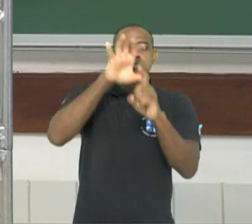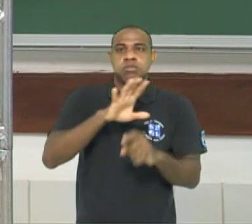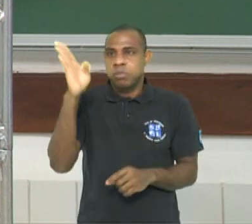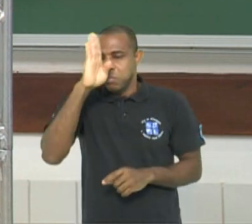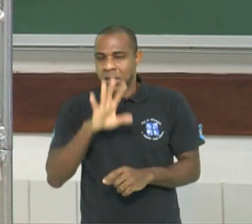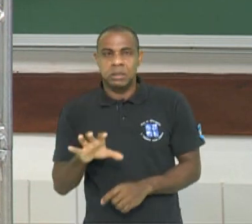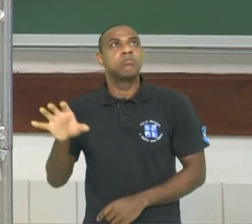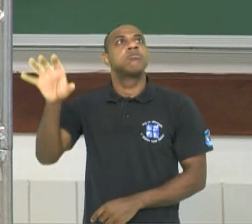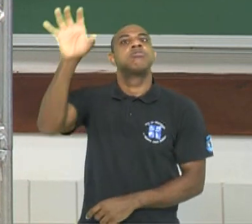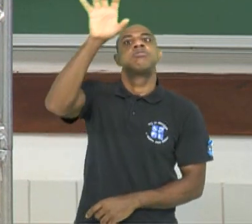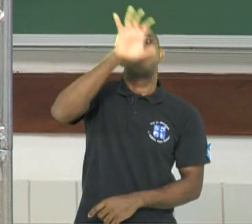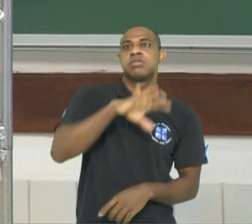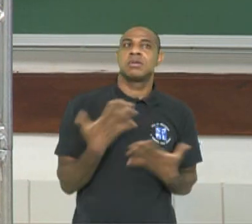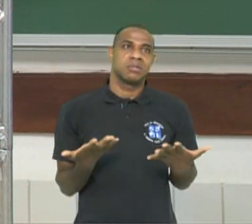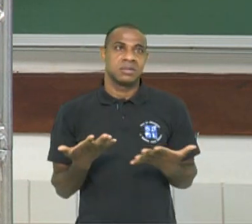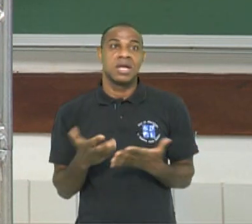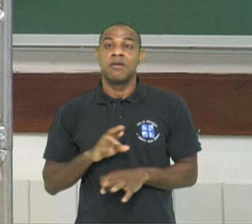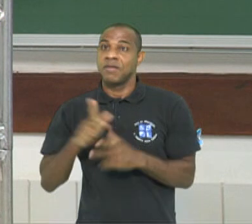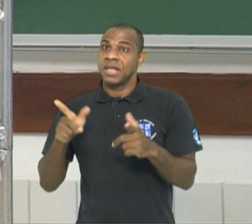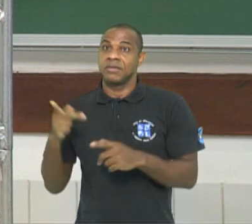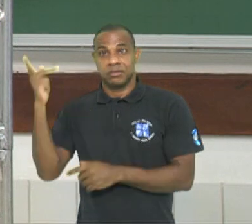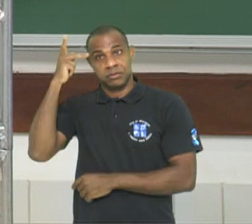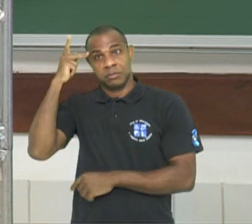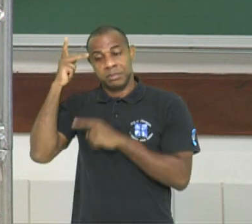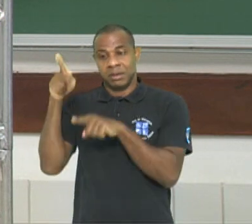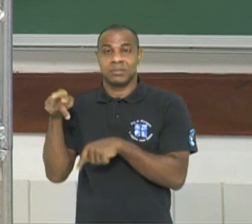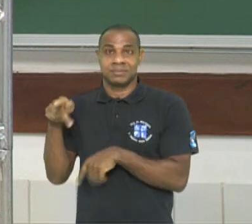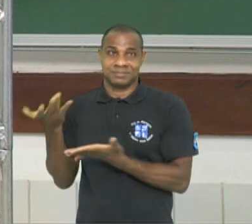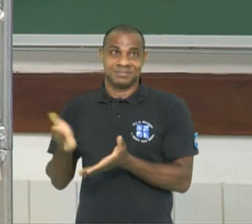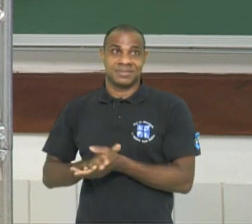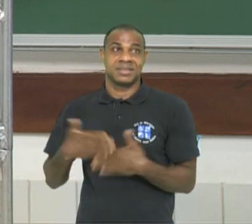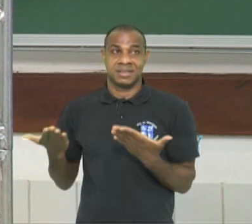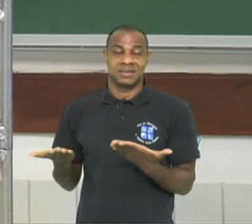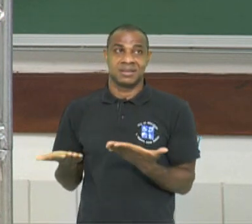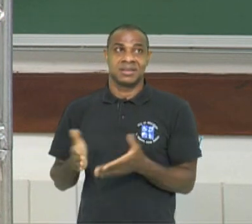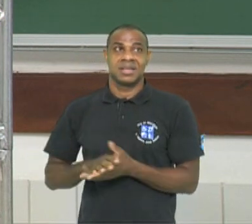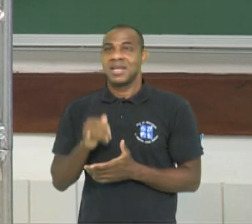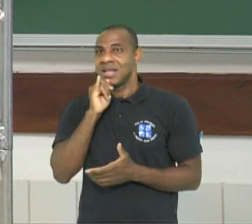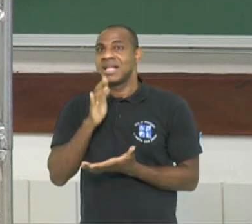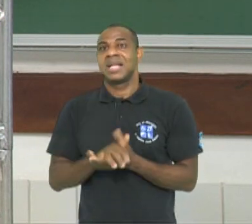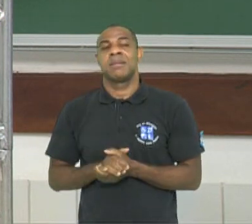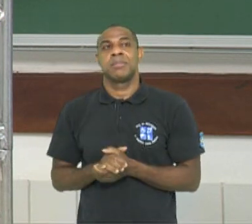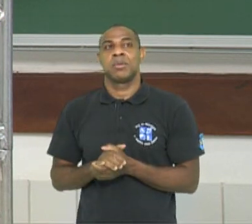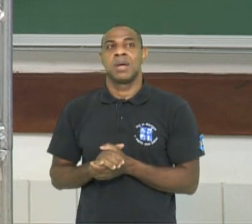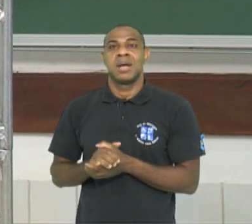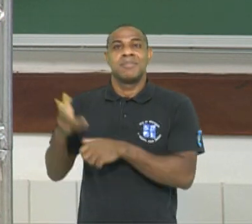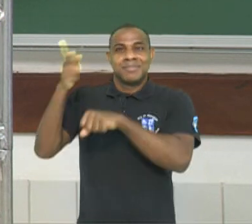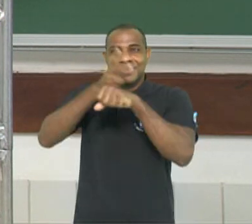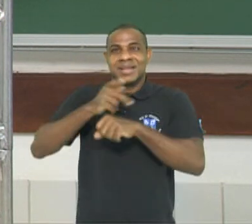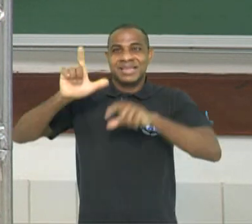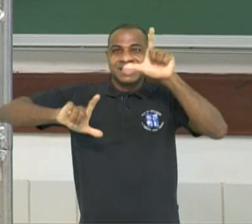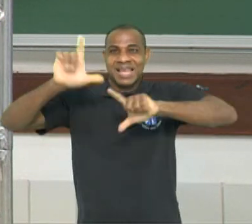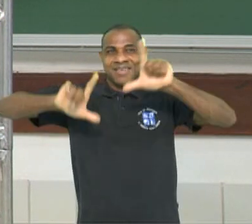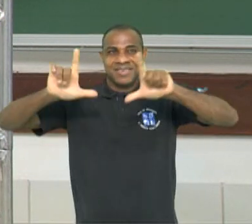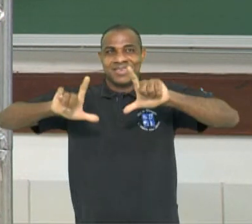que é diferente do que acontece em São Paulo. Afinal, as emissoras de TV, por exemplo, elas podem estar instaladas